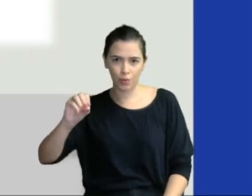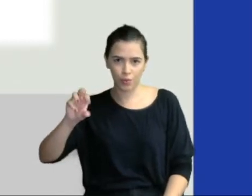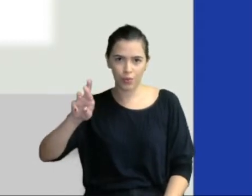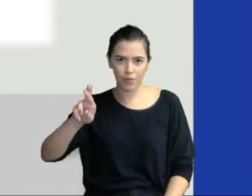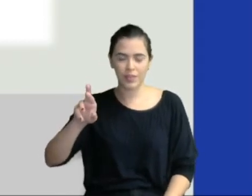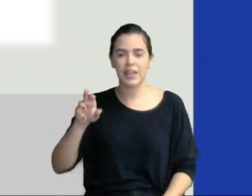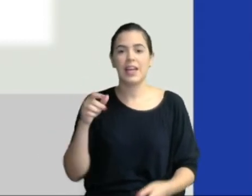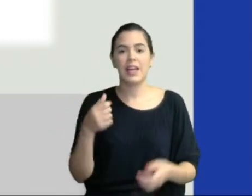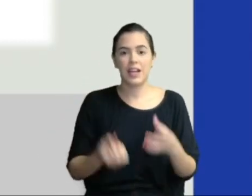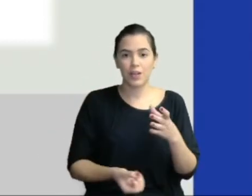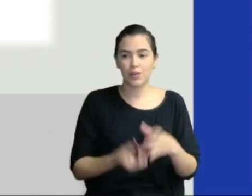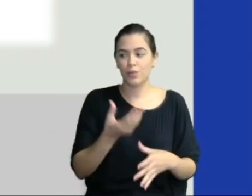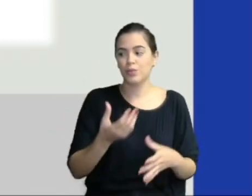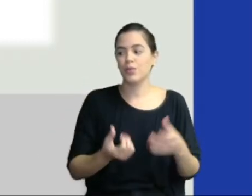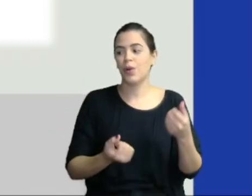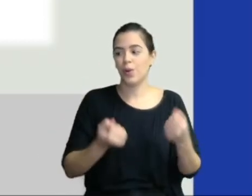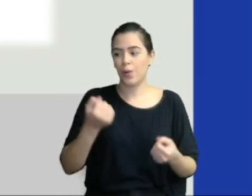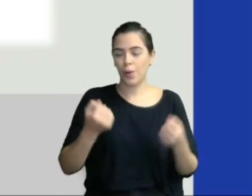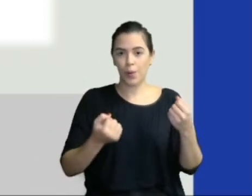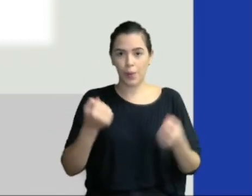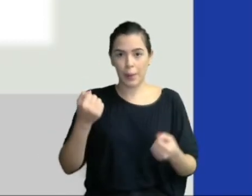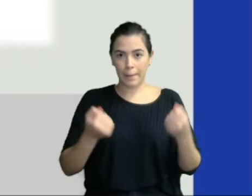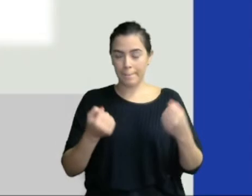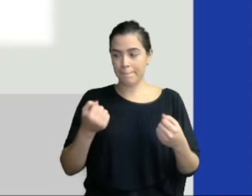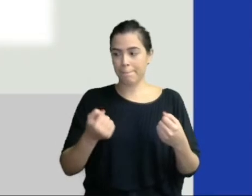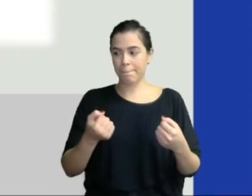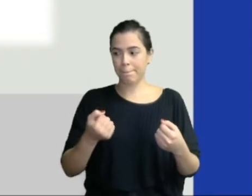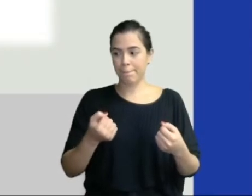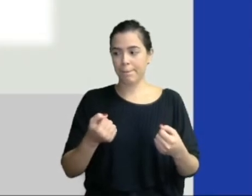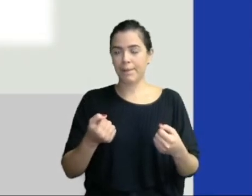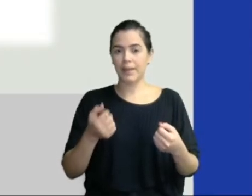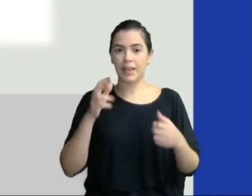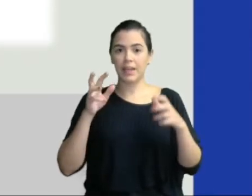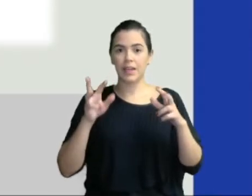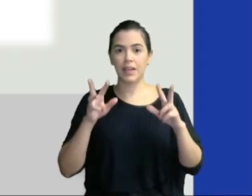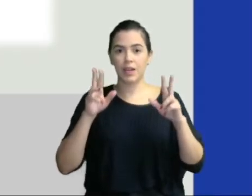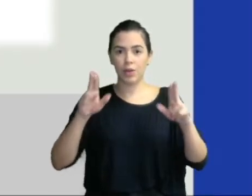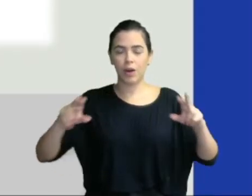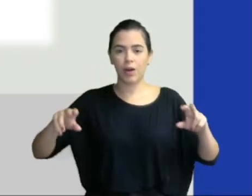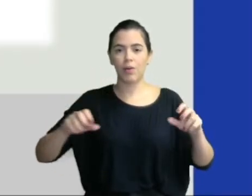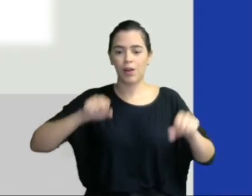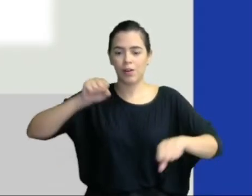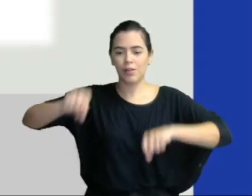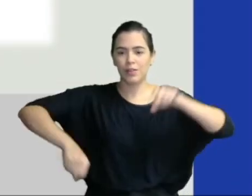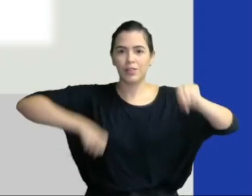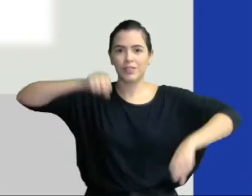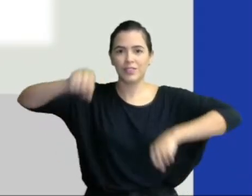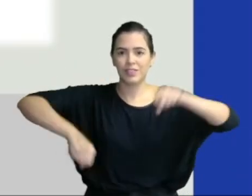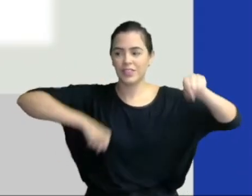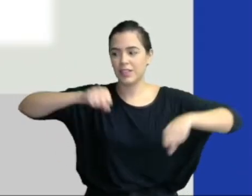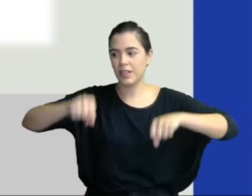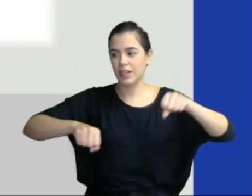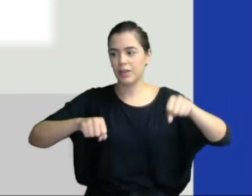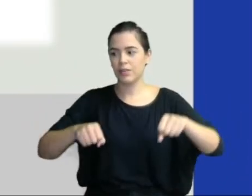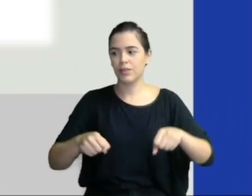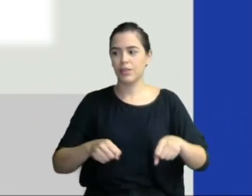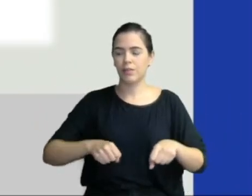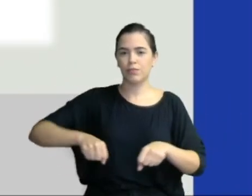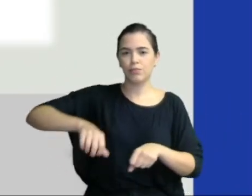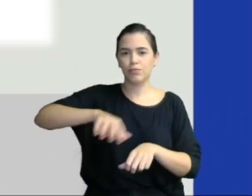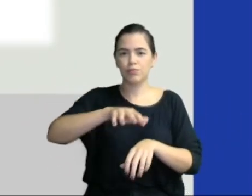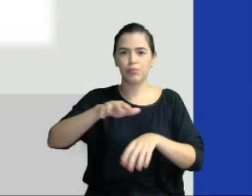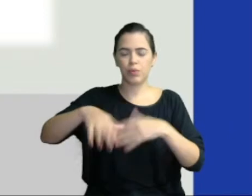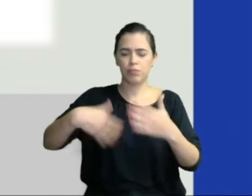parte traseira de um triciclo, bem aqui assim, ó, no meio, bem aqui atrás. E, desde então, o automóvel não parou mais de